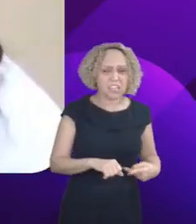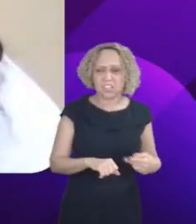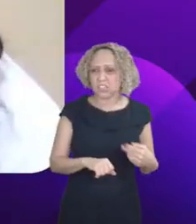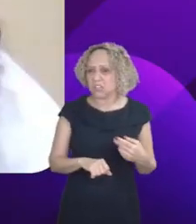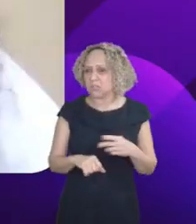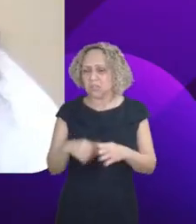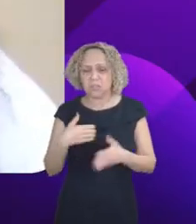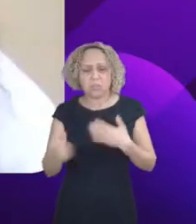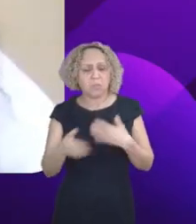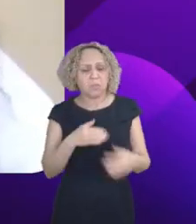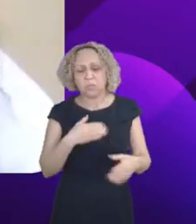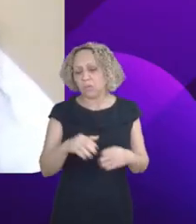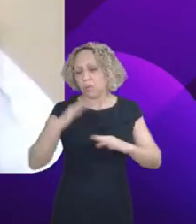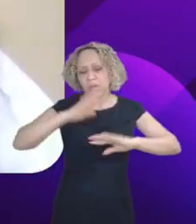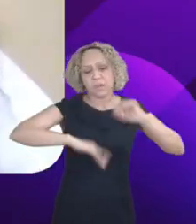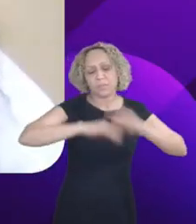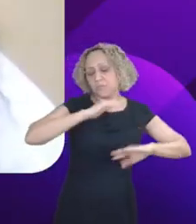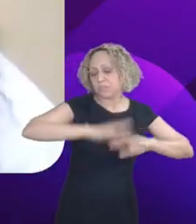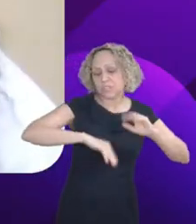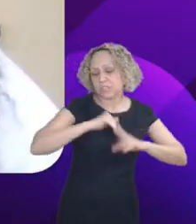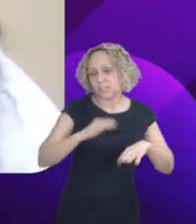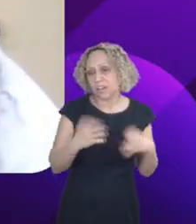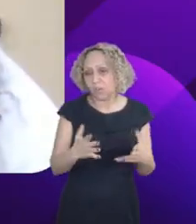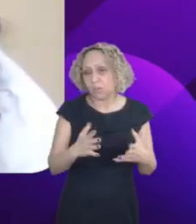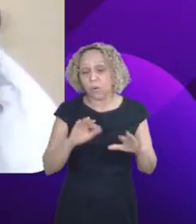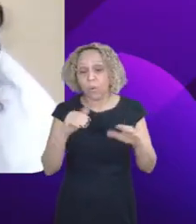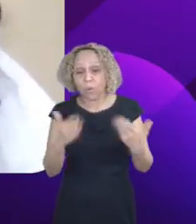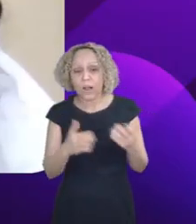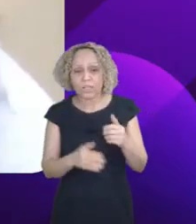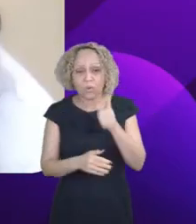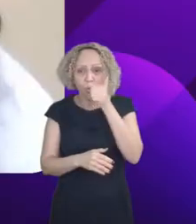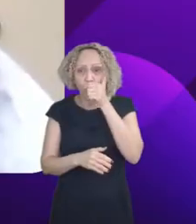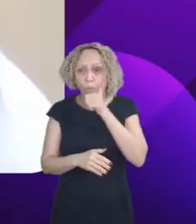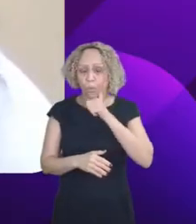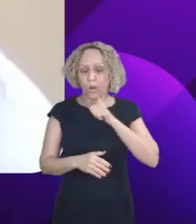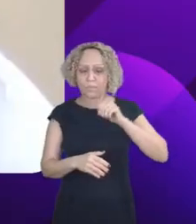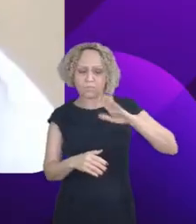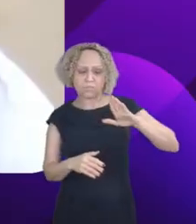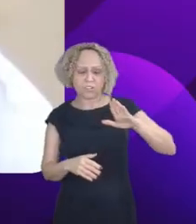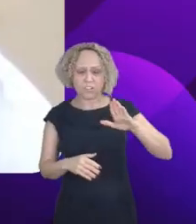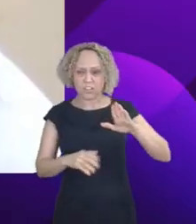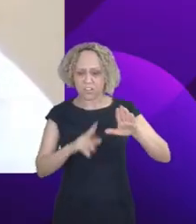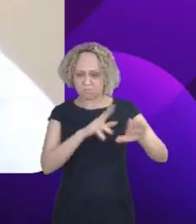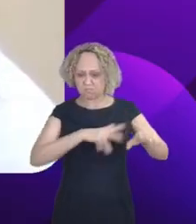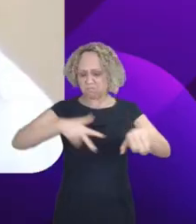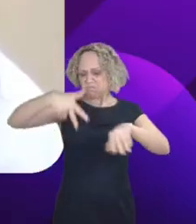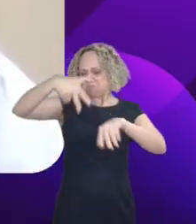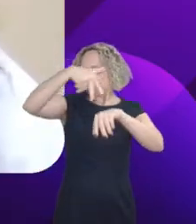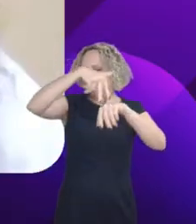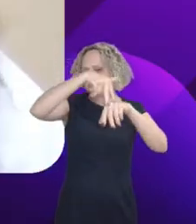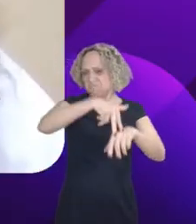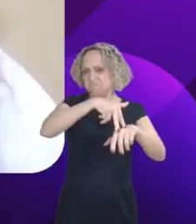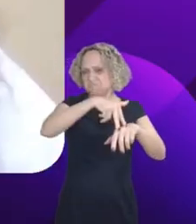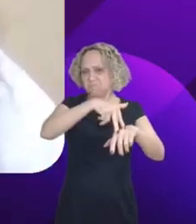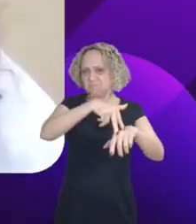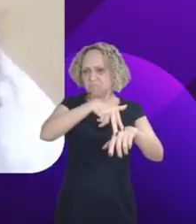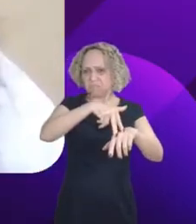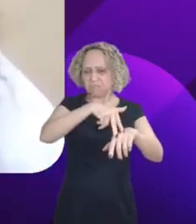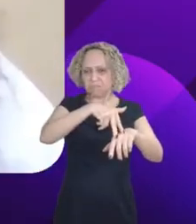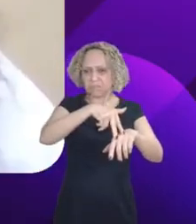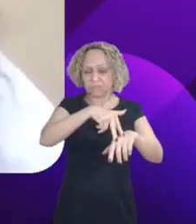é delegada, tenente-coronela, quando uma mulher se destaca nos seus projetos, nos seus objetivos, em nenhum